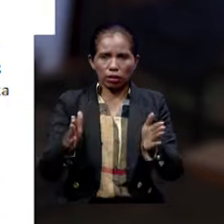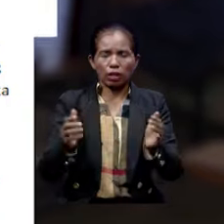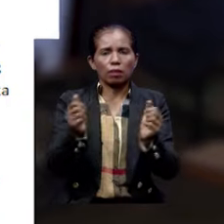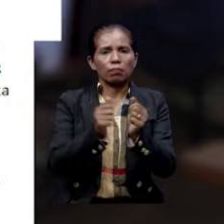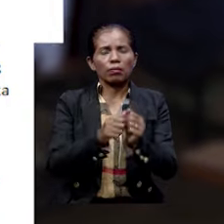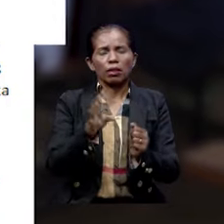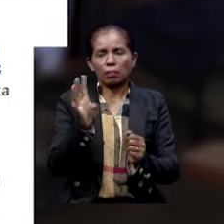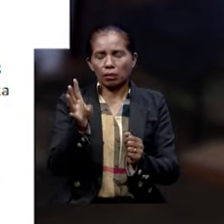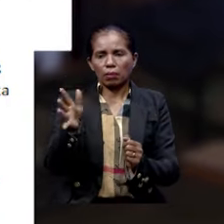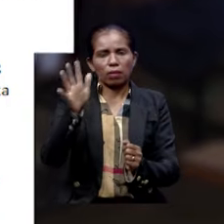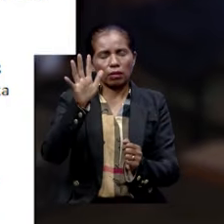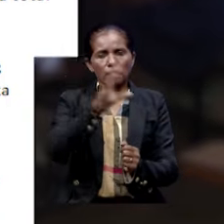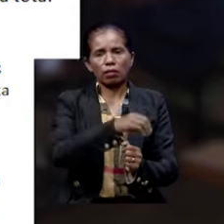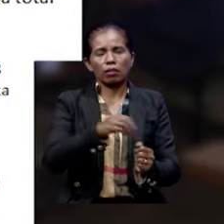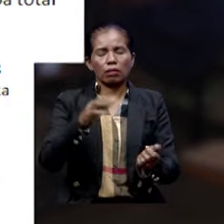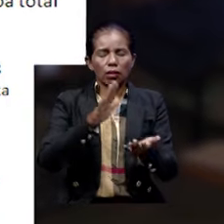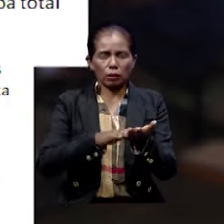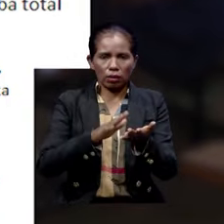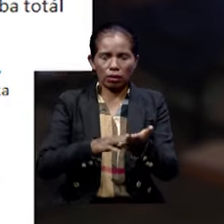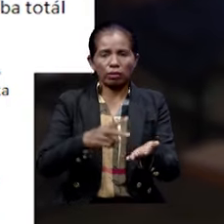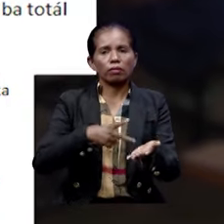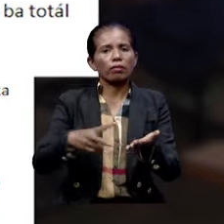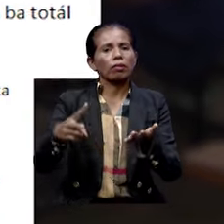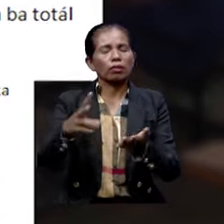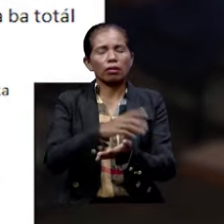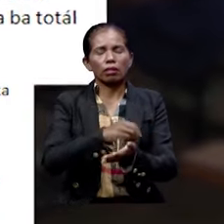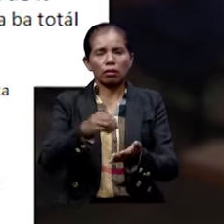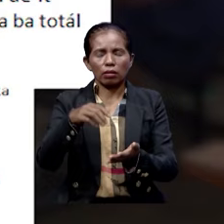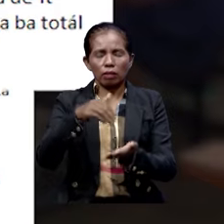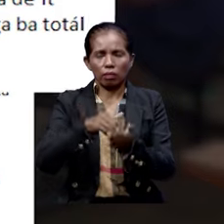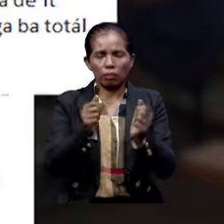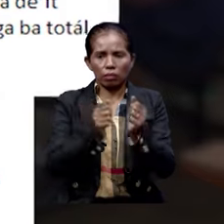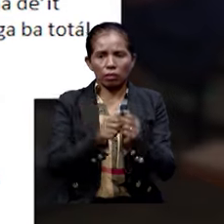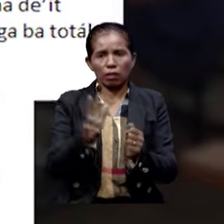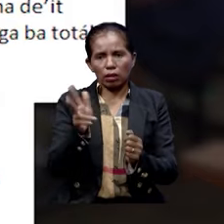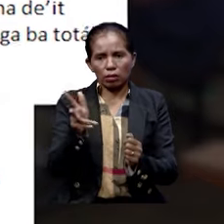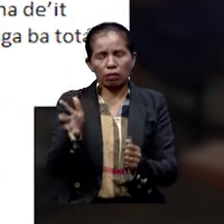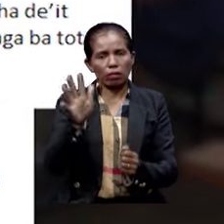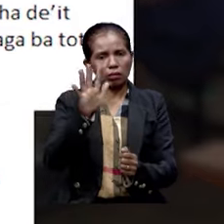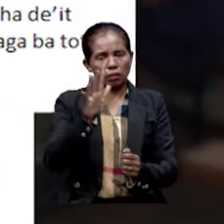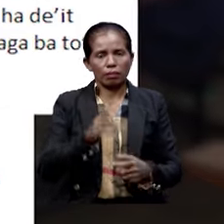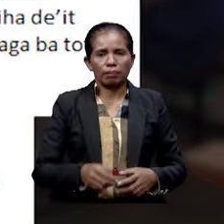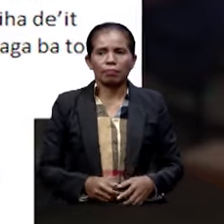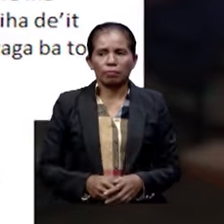nulo recin lima, no ensino técnico e vocacional máximo, Tonuro Recém Lima. Lamberto da Silva, Emerenciana Martins, GME.